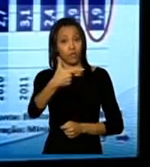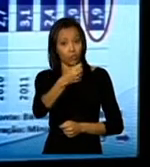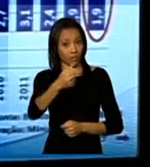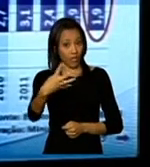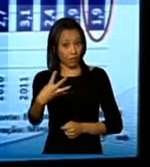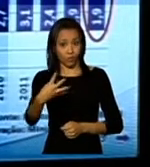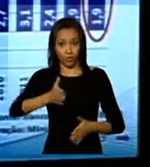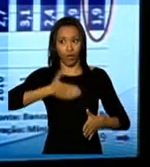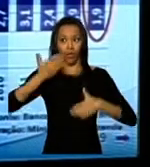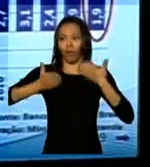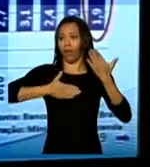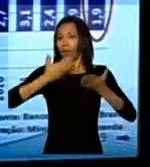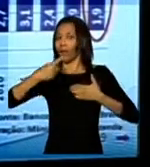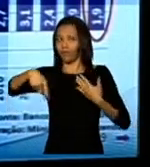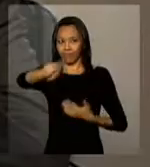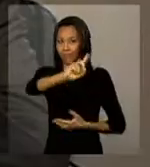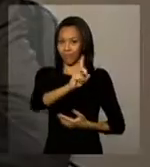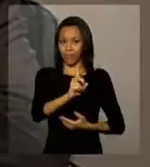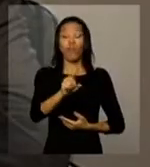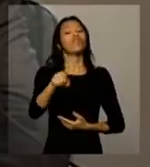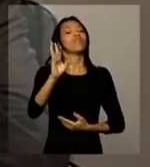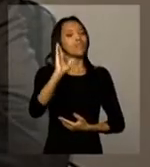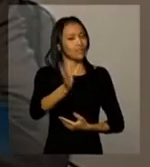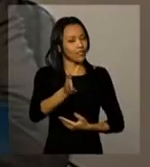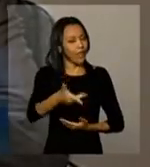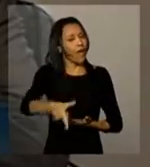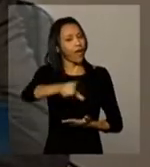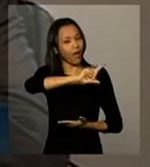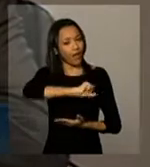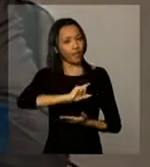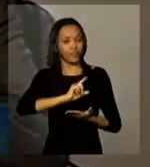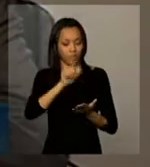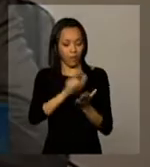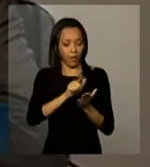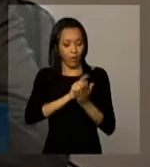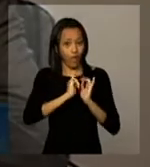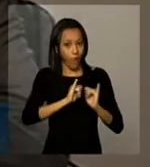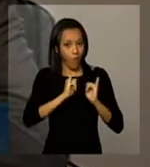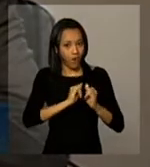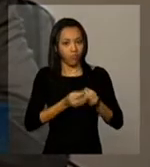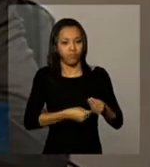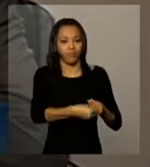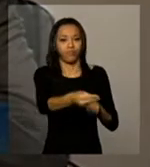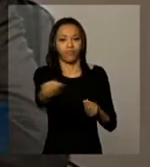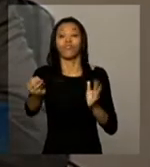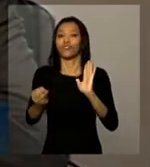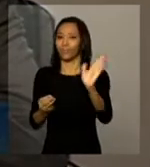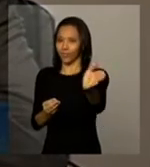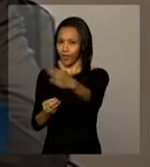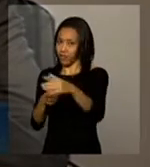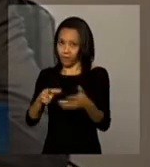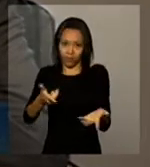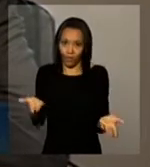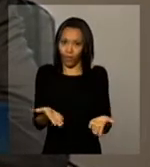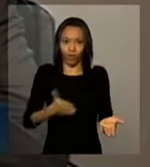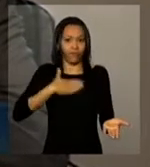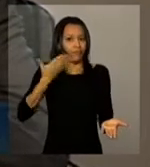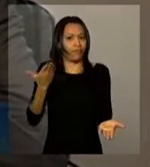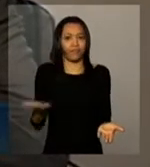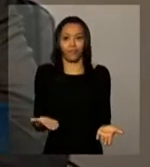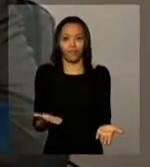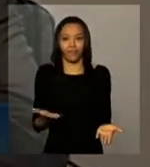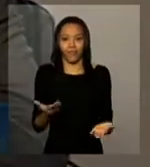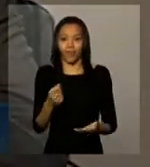nenhuma surpresa, porque vocês receberam antes a informação. Então, o Valdo Cruz nem